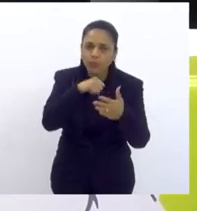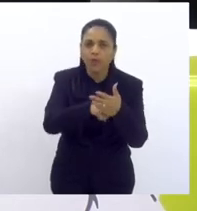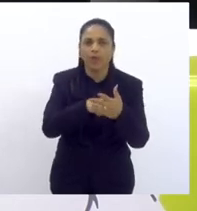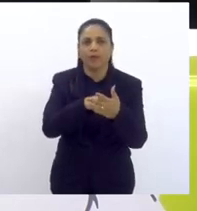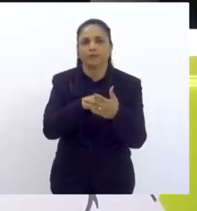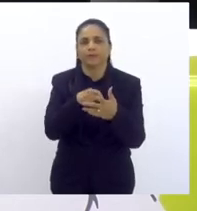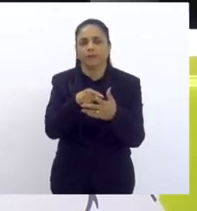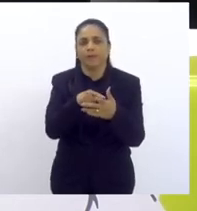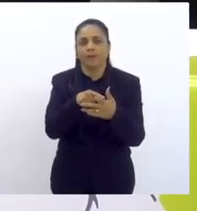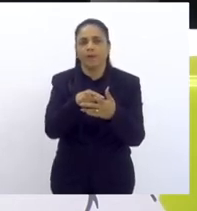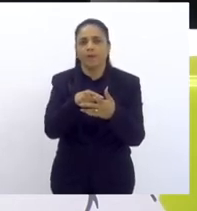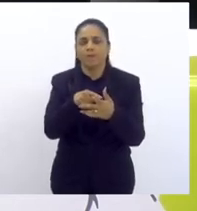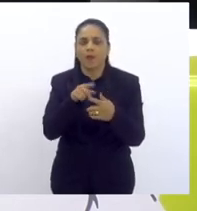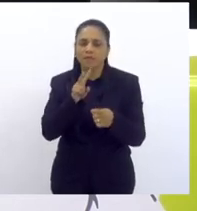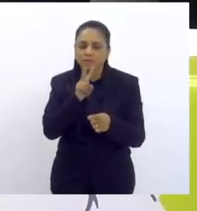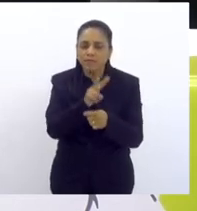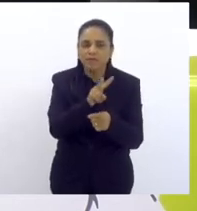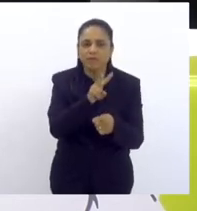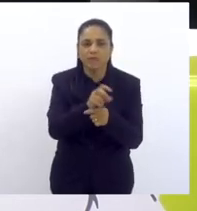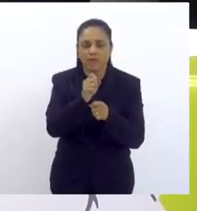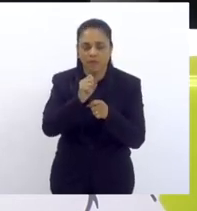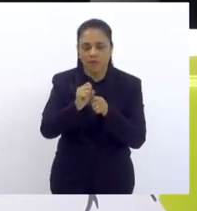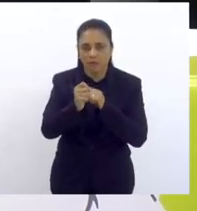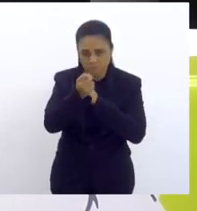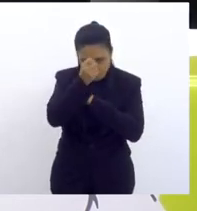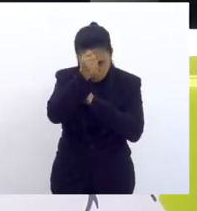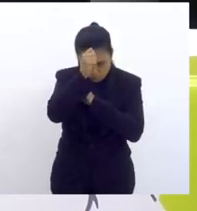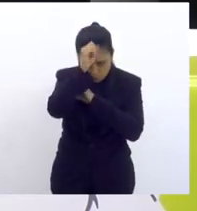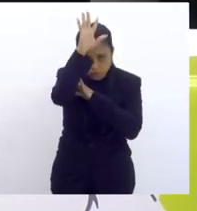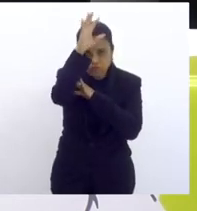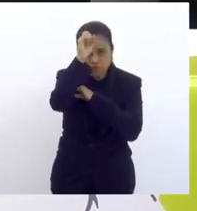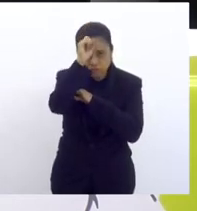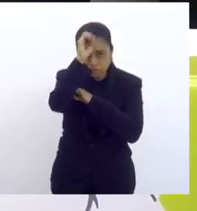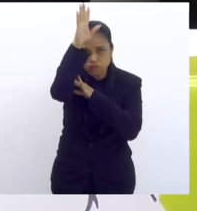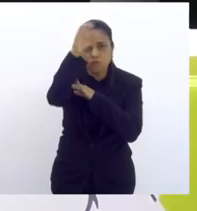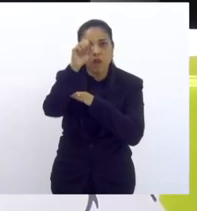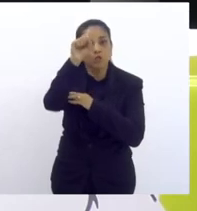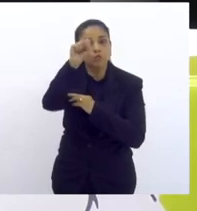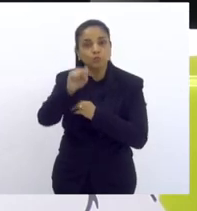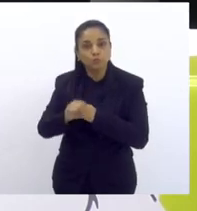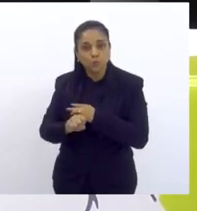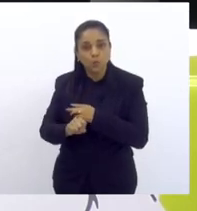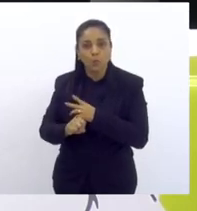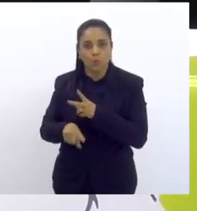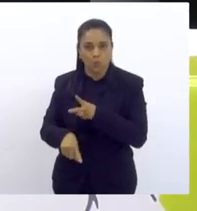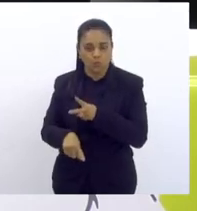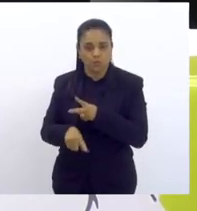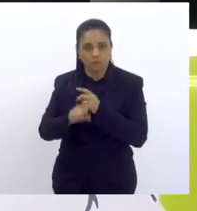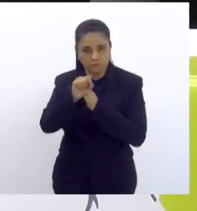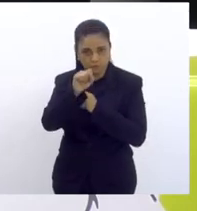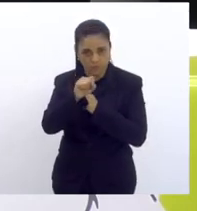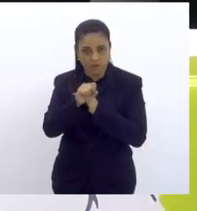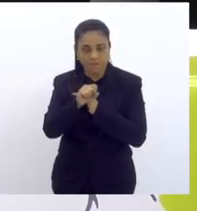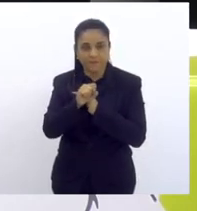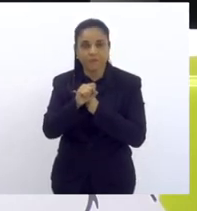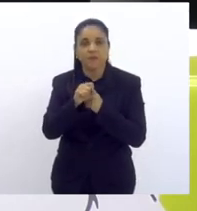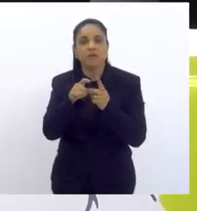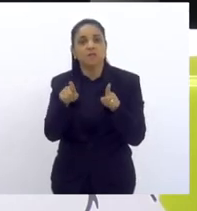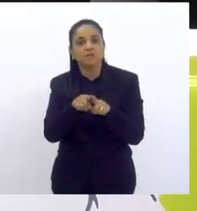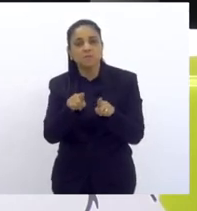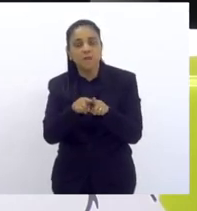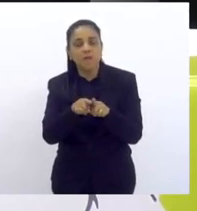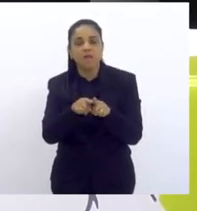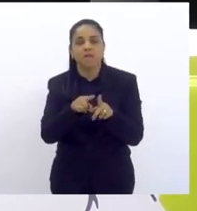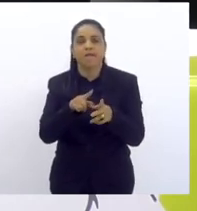para as baleias no sul cuidando contra exploração dos equinos de forma